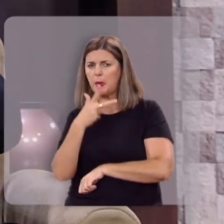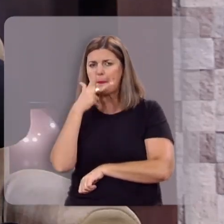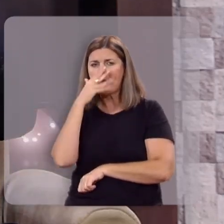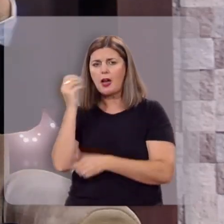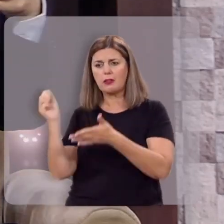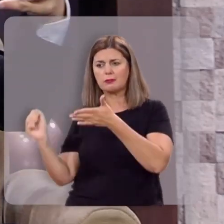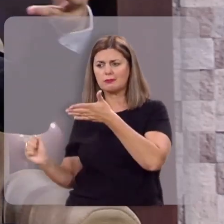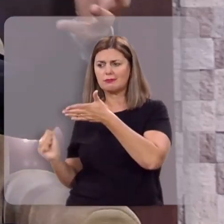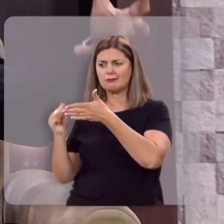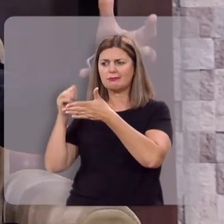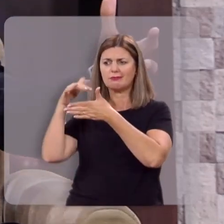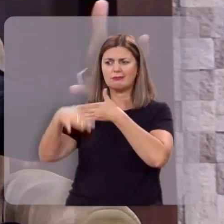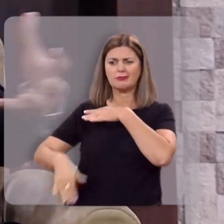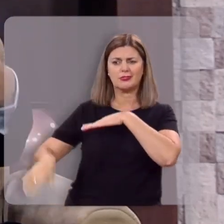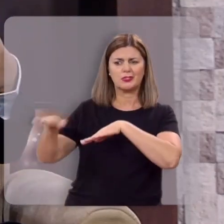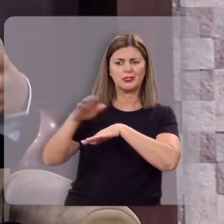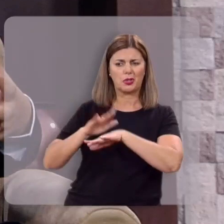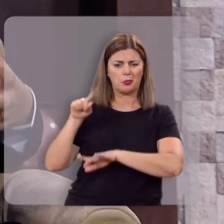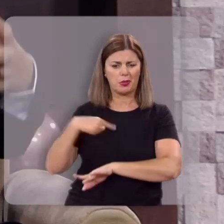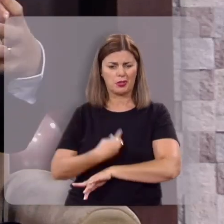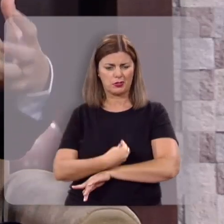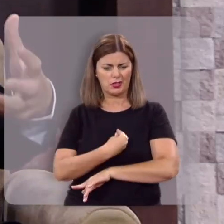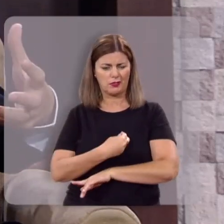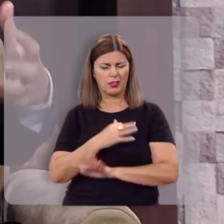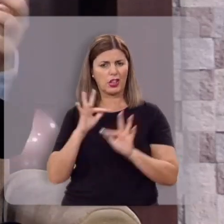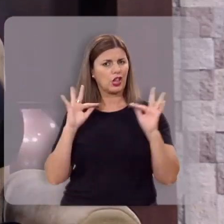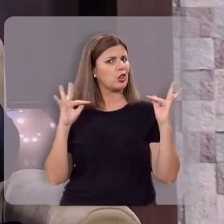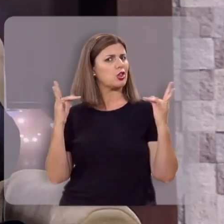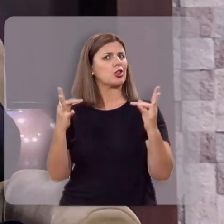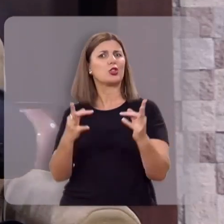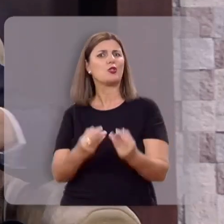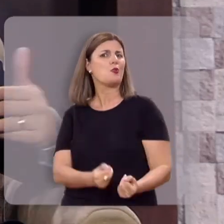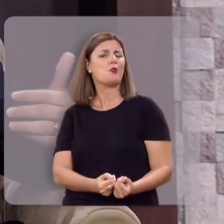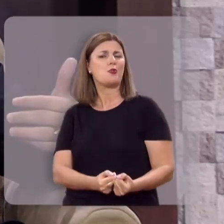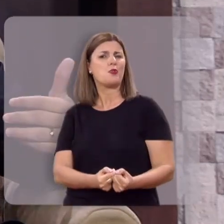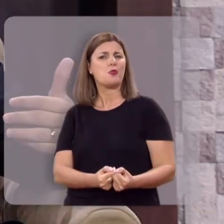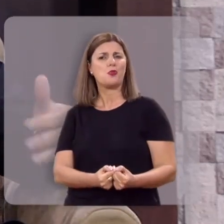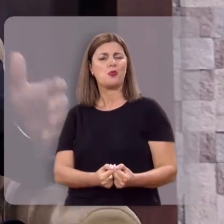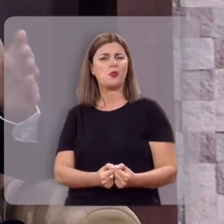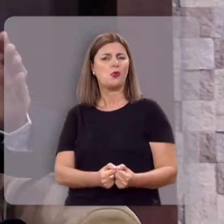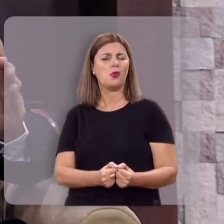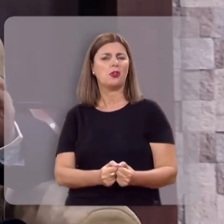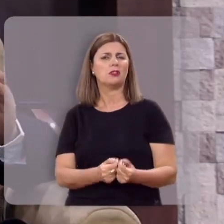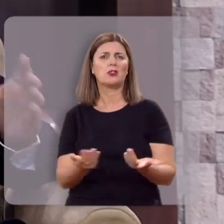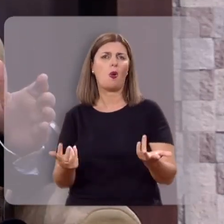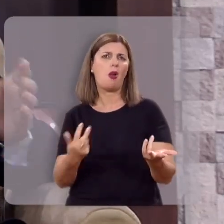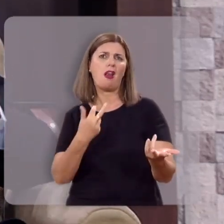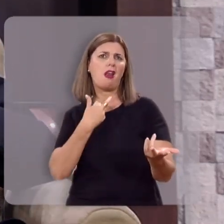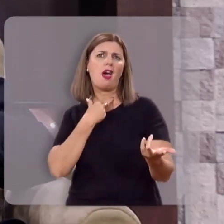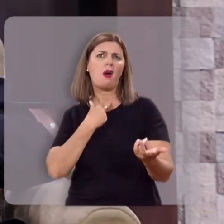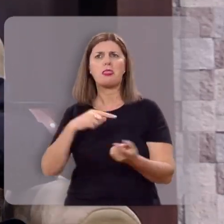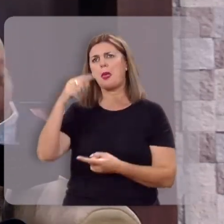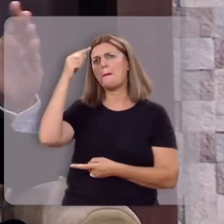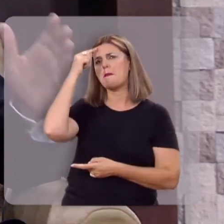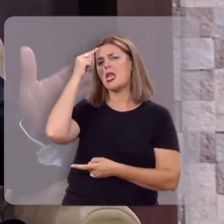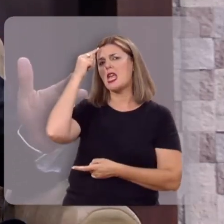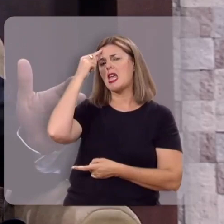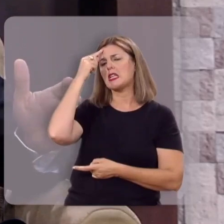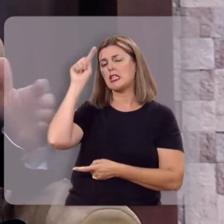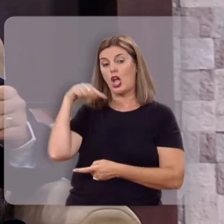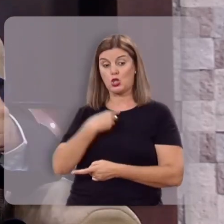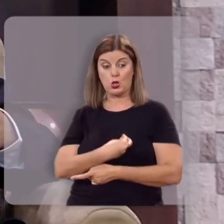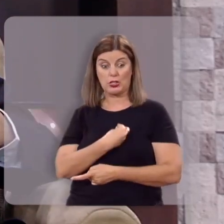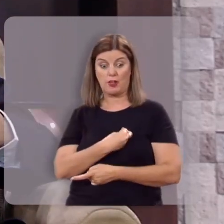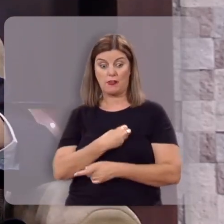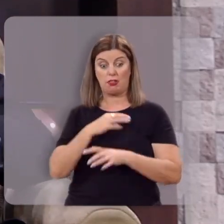ele transborda sobre todas as áreas da nossa vida. Sendo assim, não dá para a gente